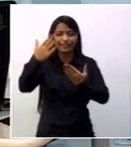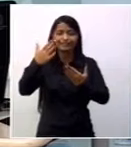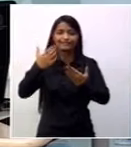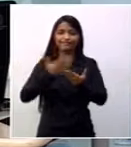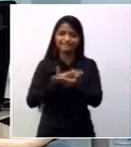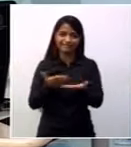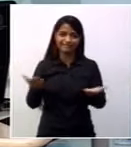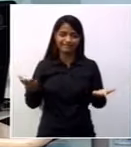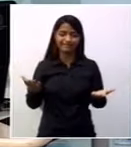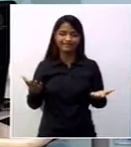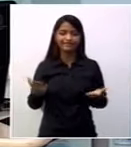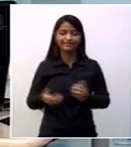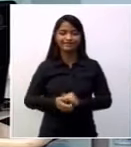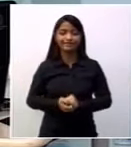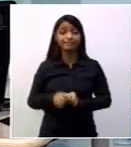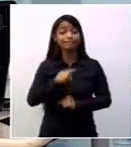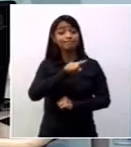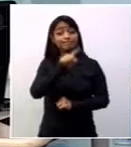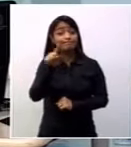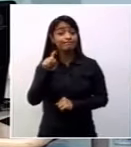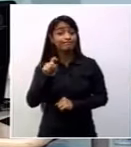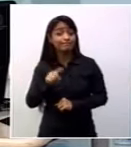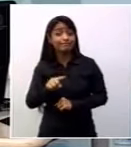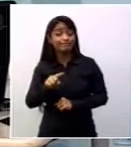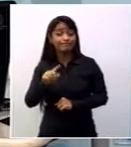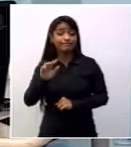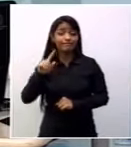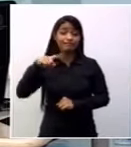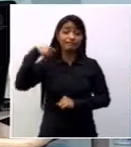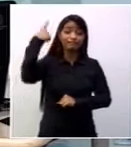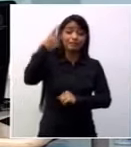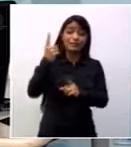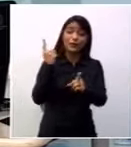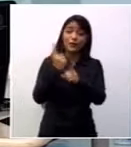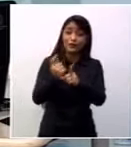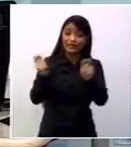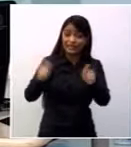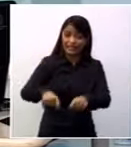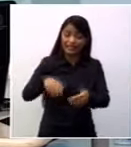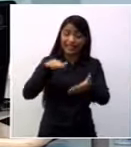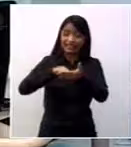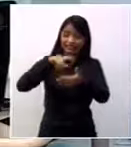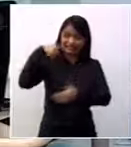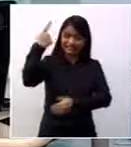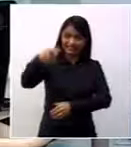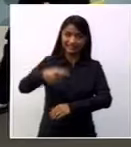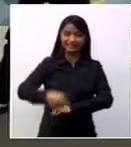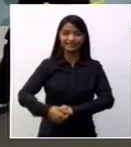todos e quem sabe a gente se encontra numa próxima oportunidade. Até lá, pessoal!